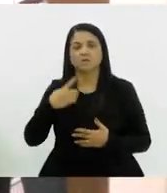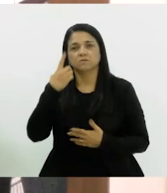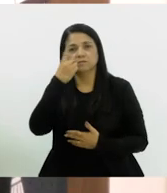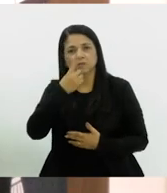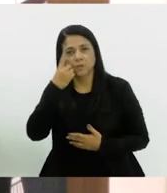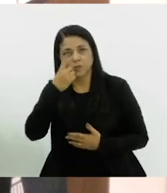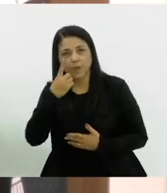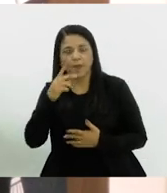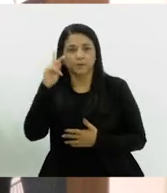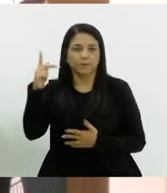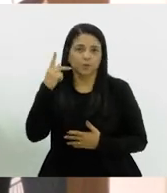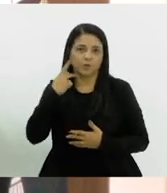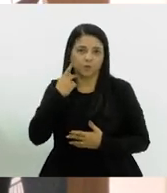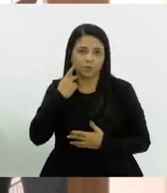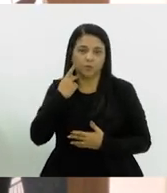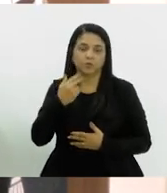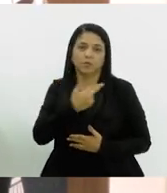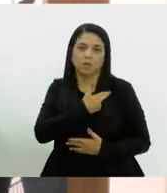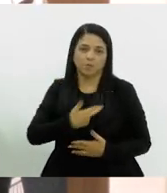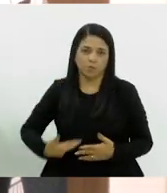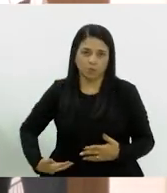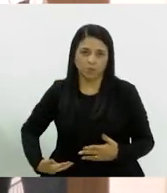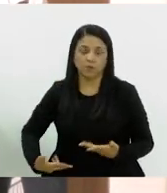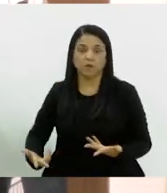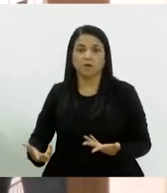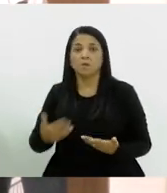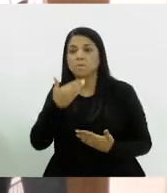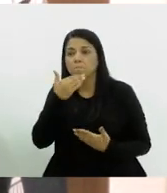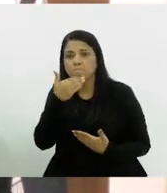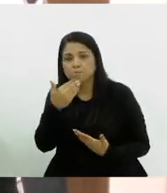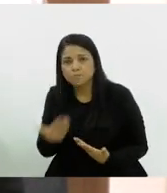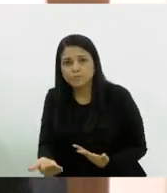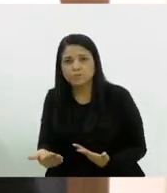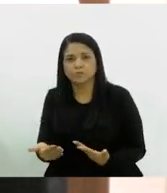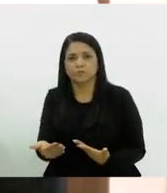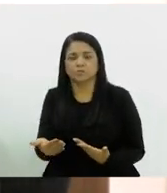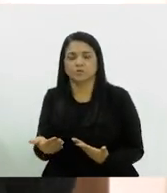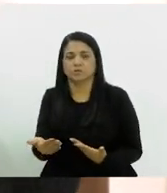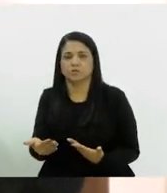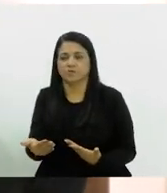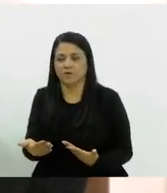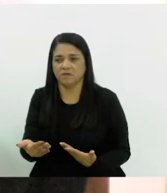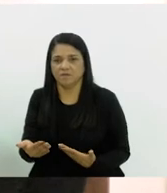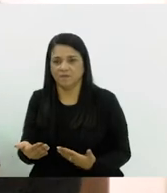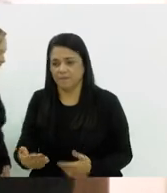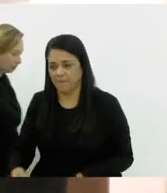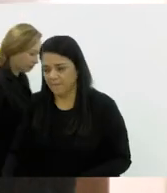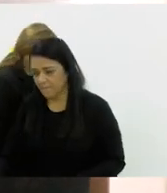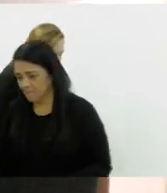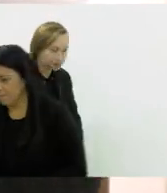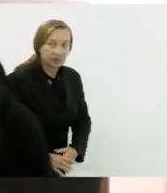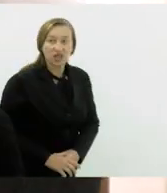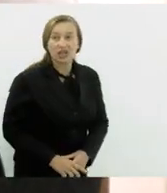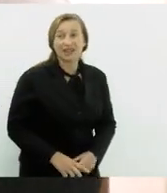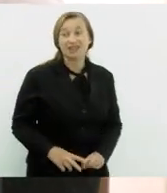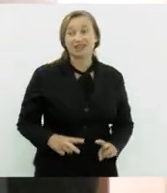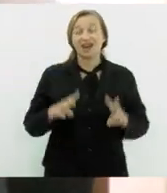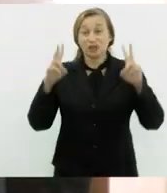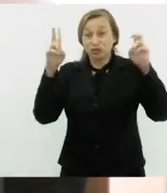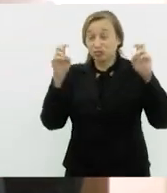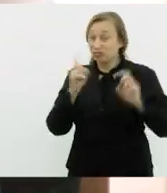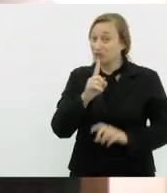e procurador da República, doutor Sérgio Suyama, pedir para que, se essa questão não for resolvida por um